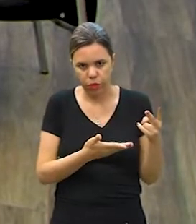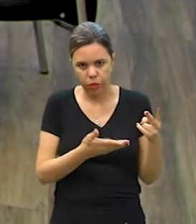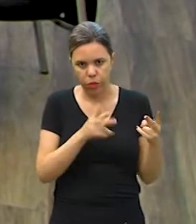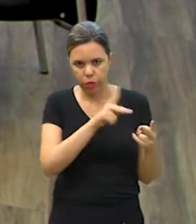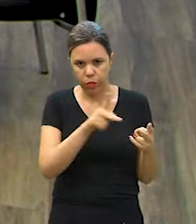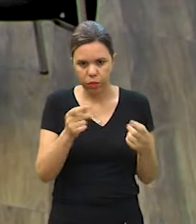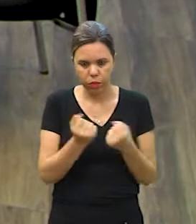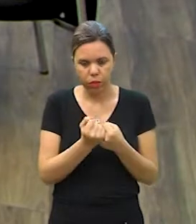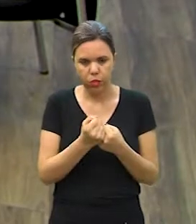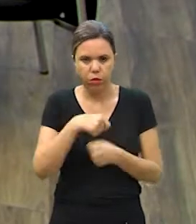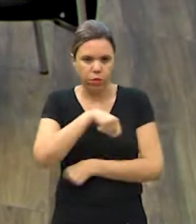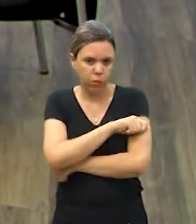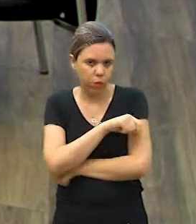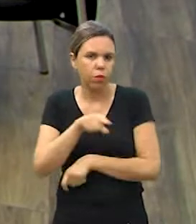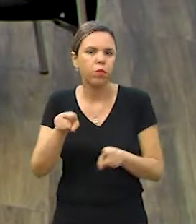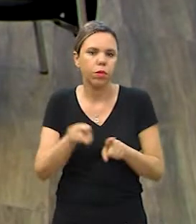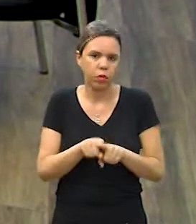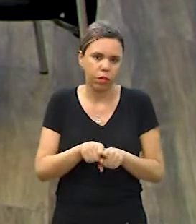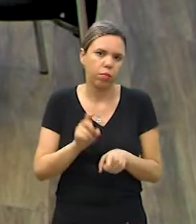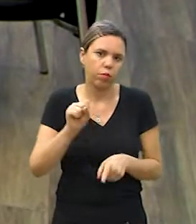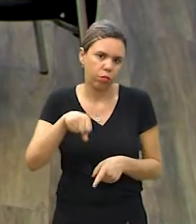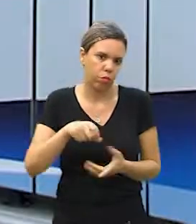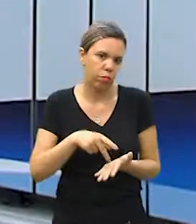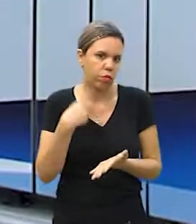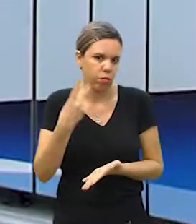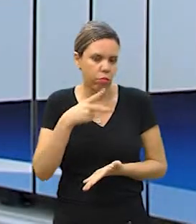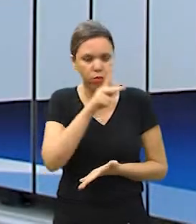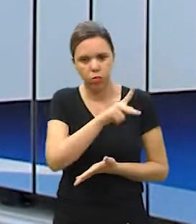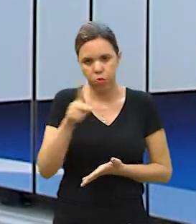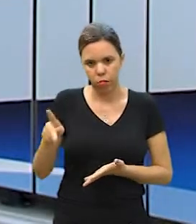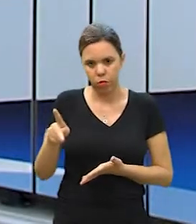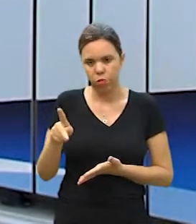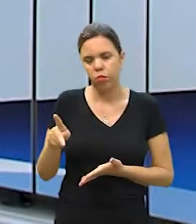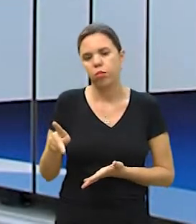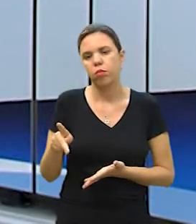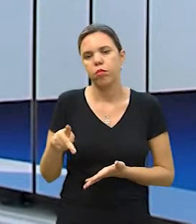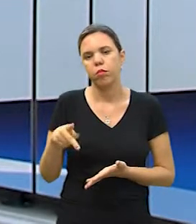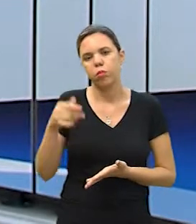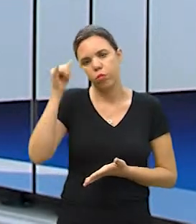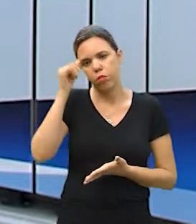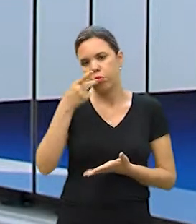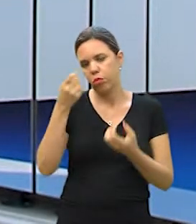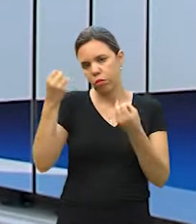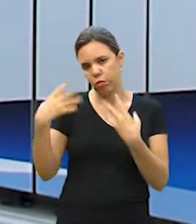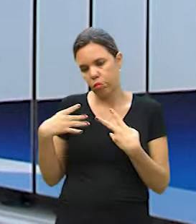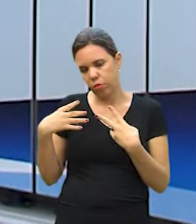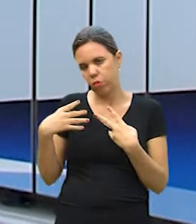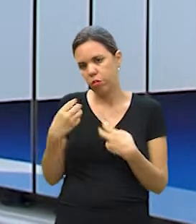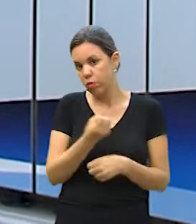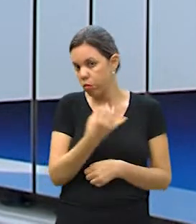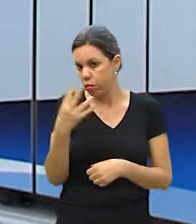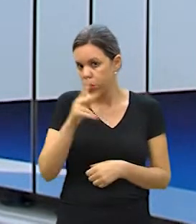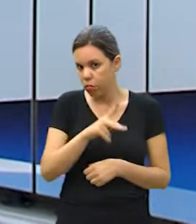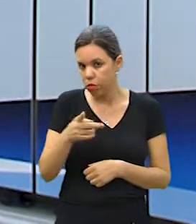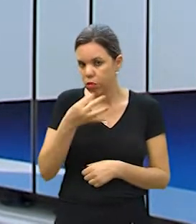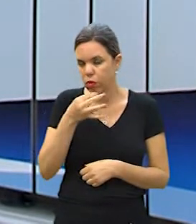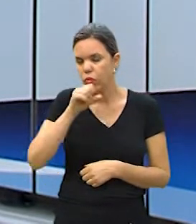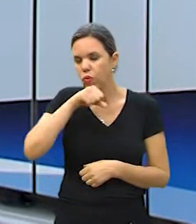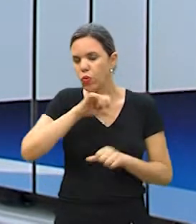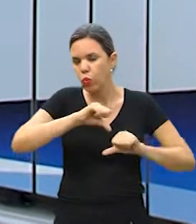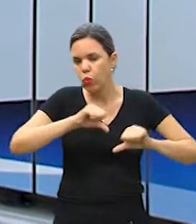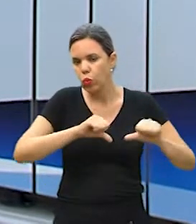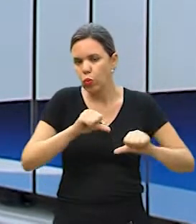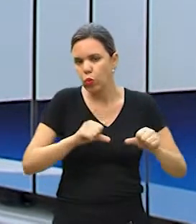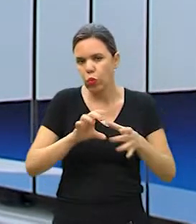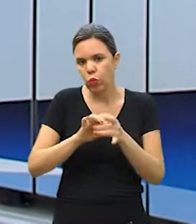condição Sim. para o professor, mas para o aluno também. Sim. Vereador e professor Paulo Búfalo, se quiser comentar este um terço como ruim